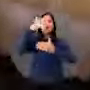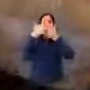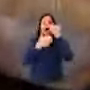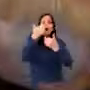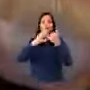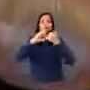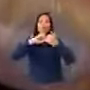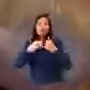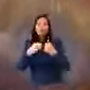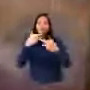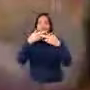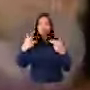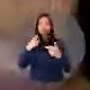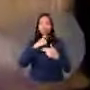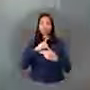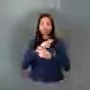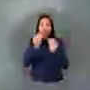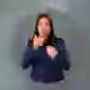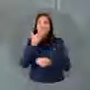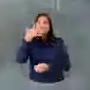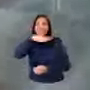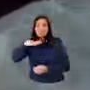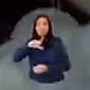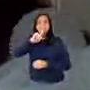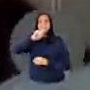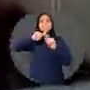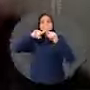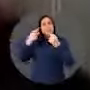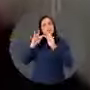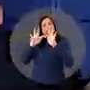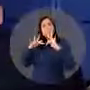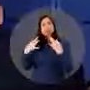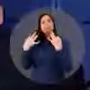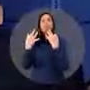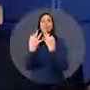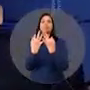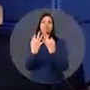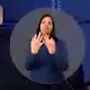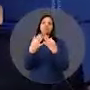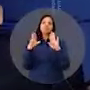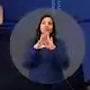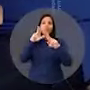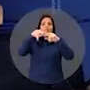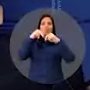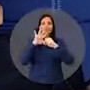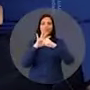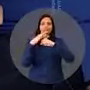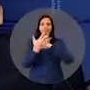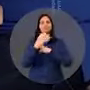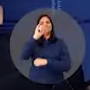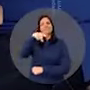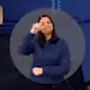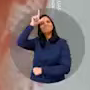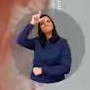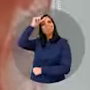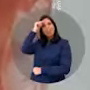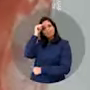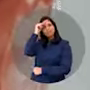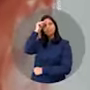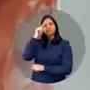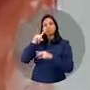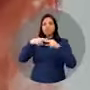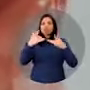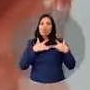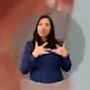não só as crianças, mas alimentar toda a família enquanto durar a pandemia. E é um alívio. A pandemia exige isso, né? Solidariedade. Foi